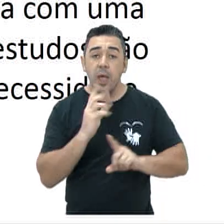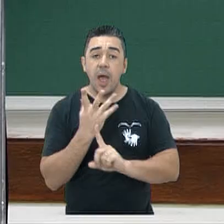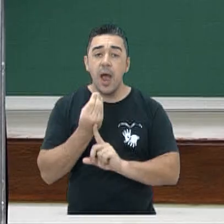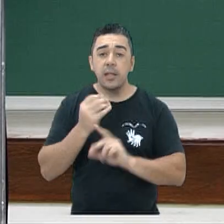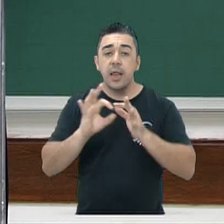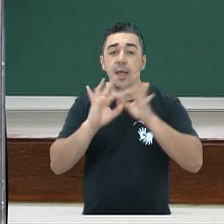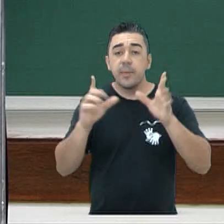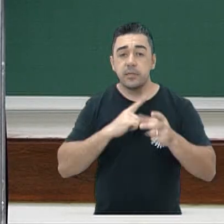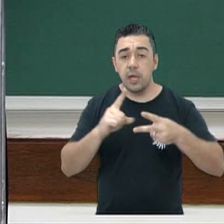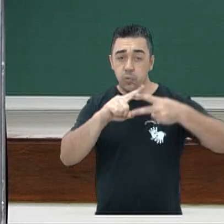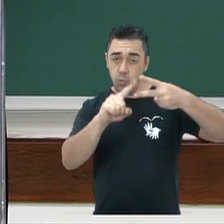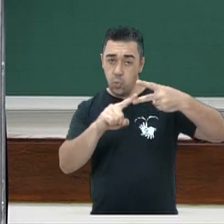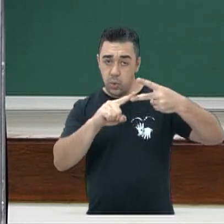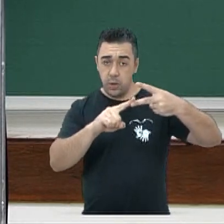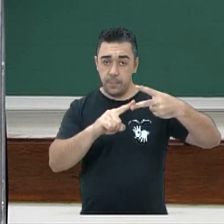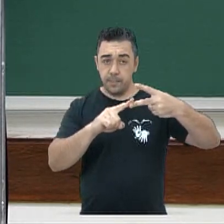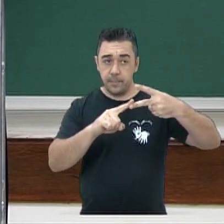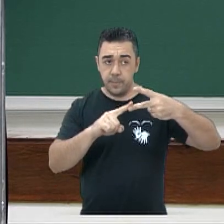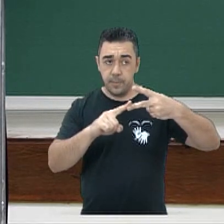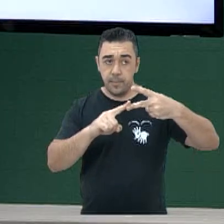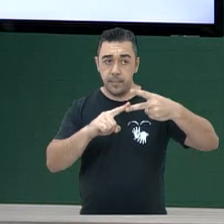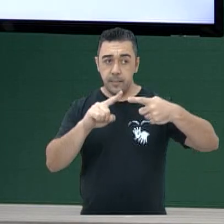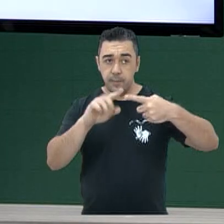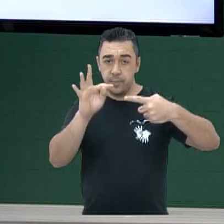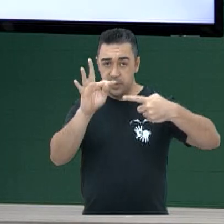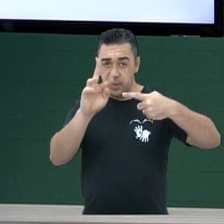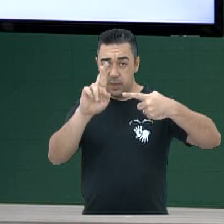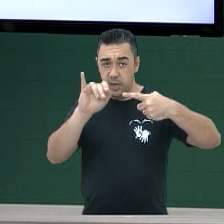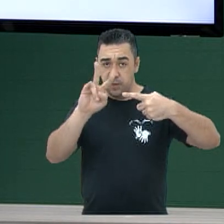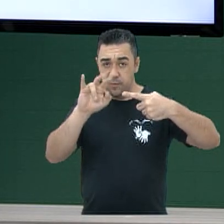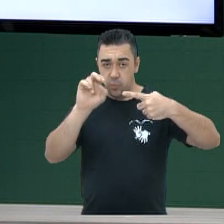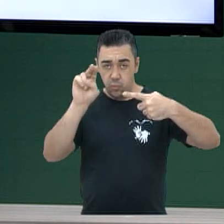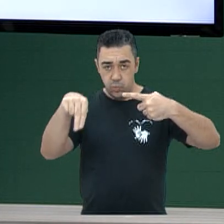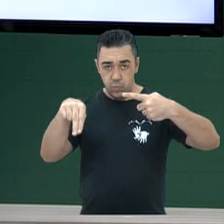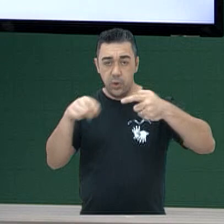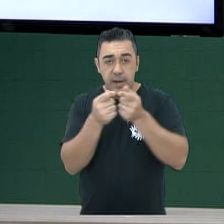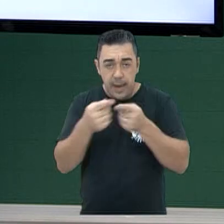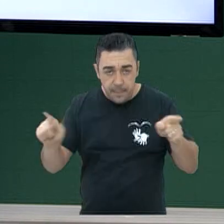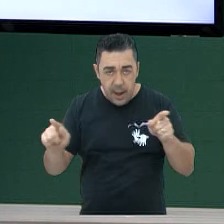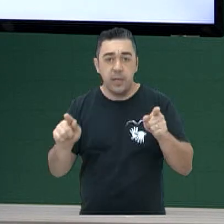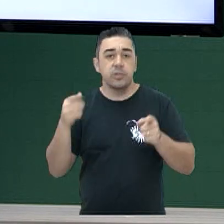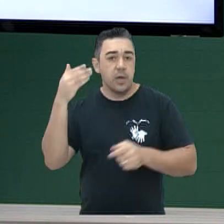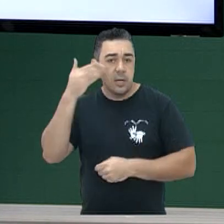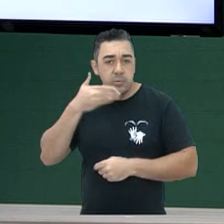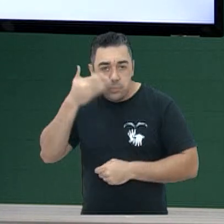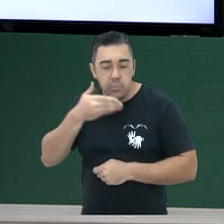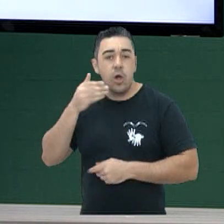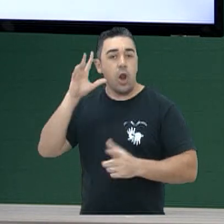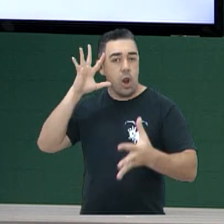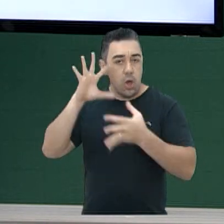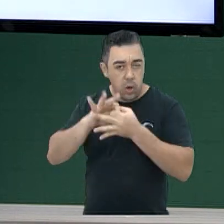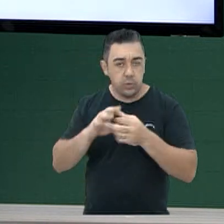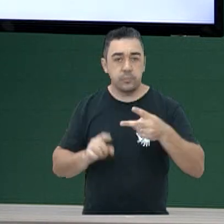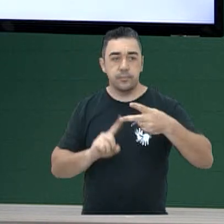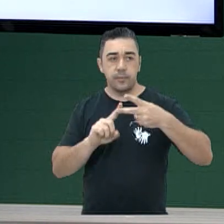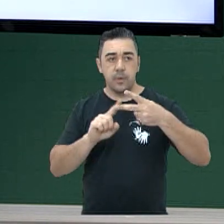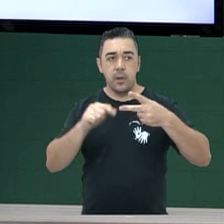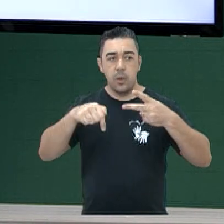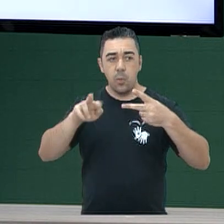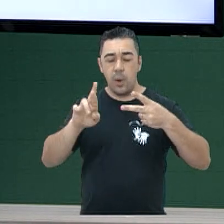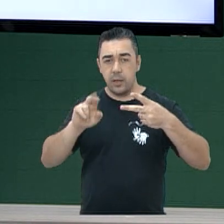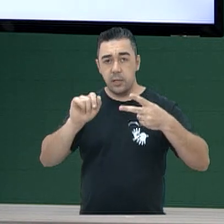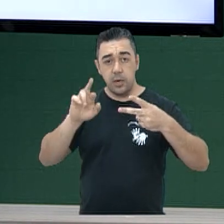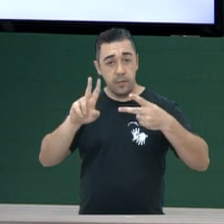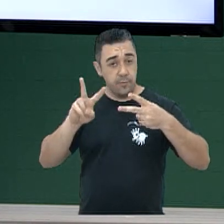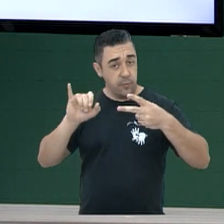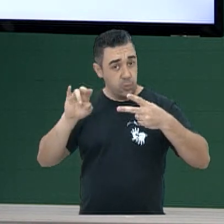liberais, ela era dividida em duas, tá? Trivium, gramática, retórica e lógica. Quadrivium,